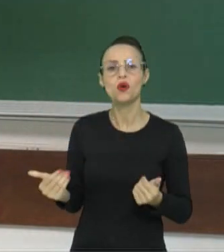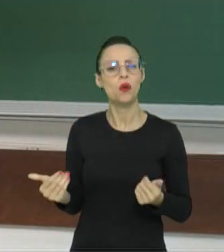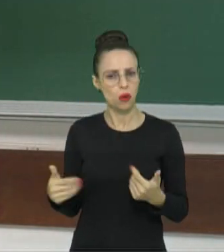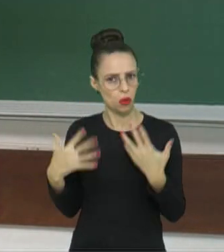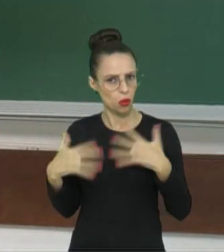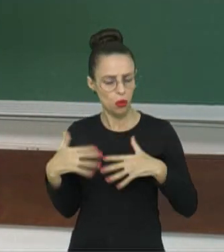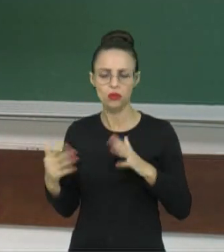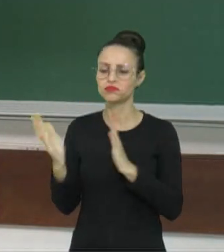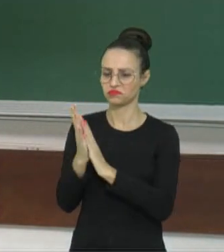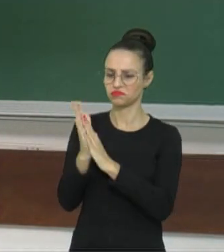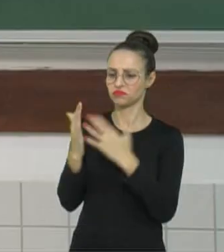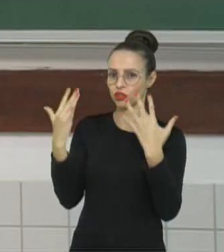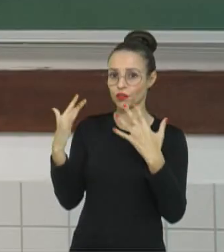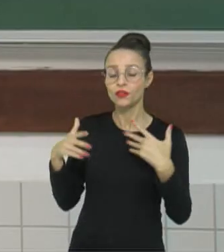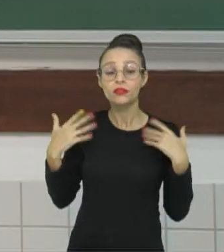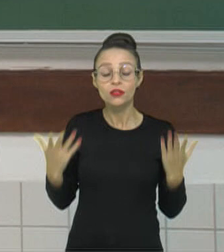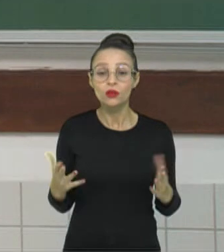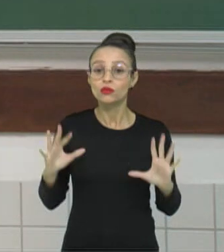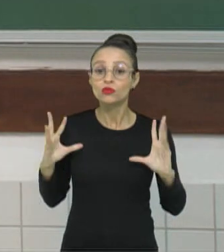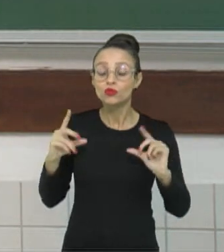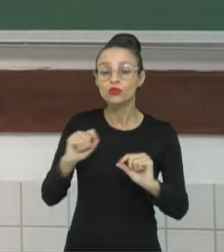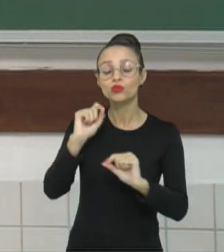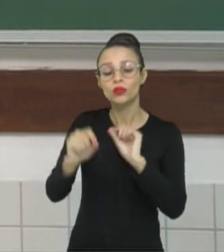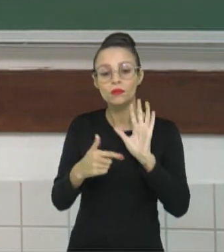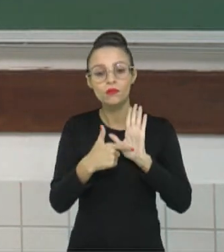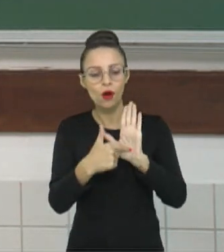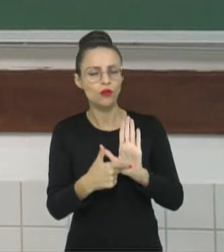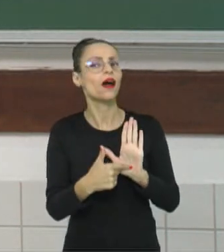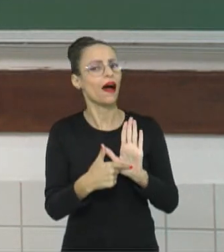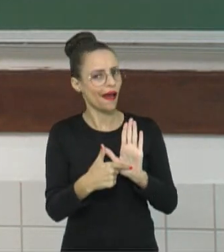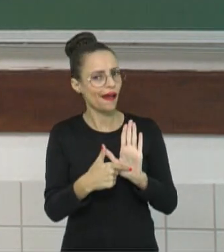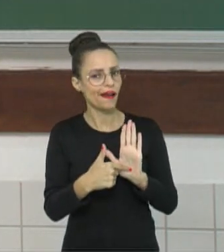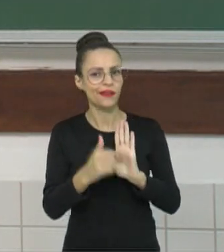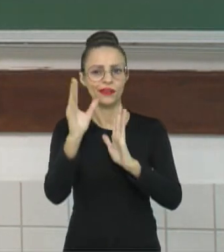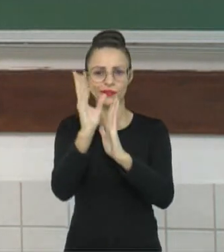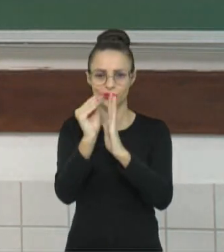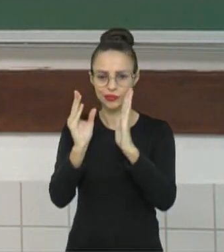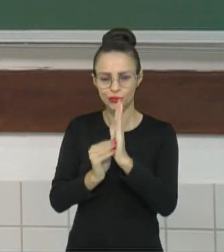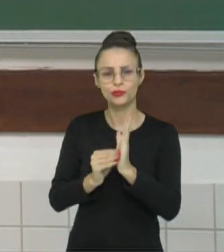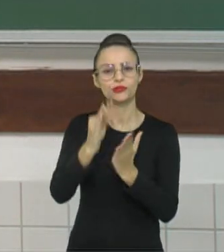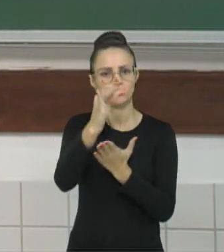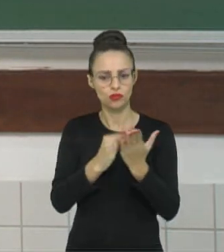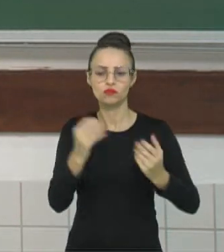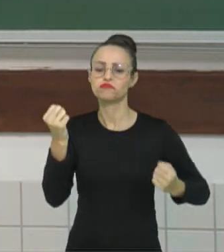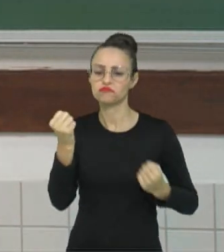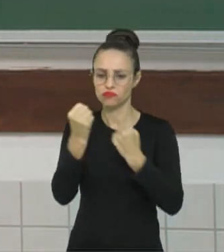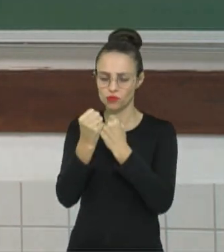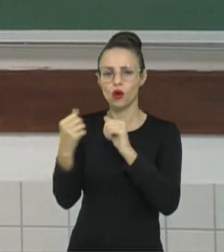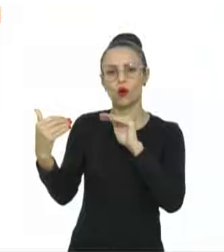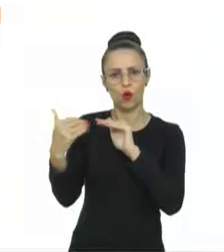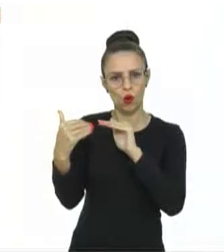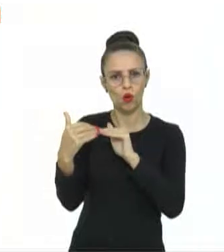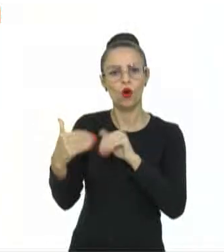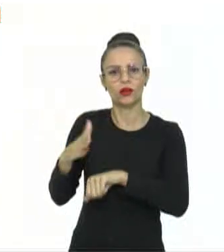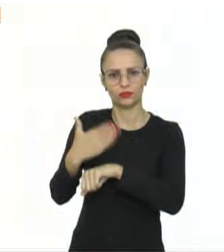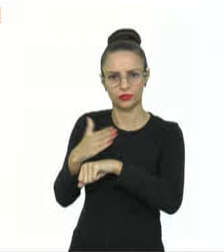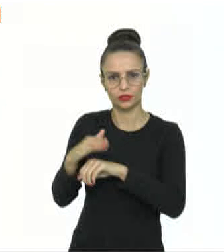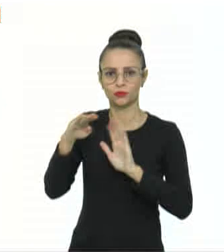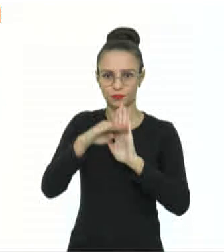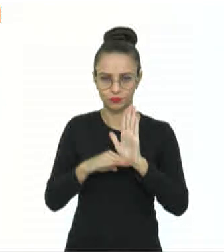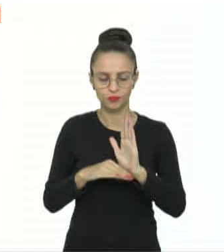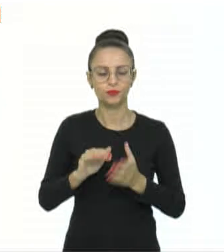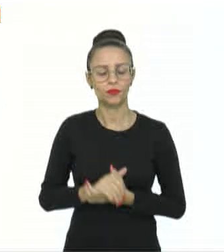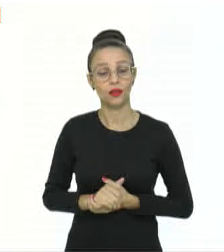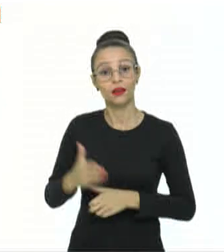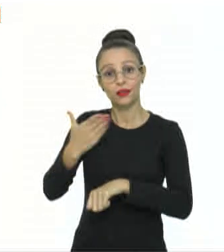é louvável. Tudo indica que o conteúdo do texto vai ser a favor. Depois, trainee para negros